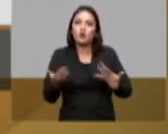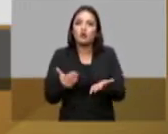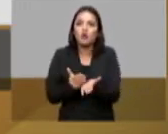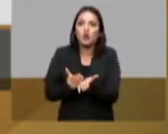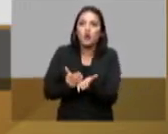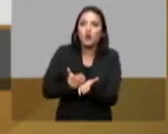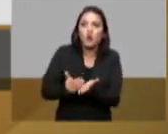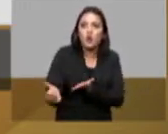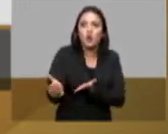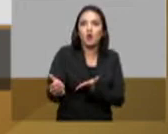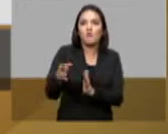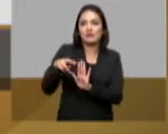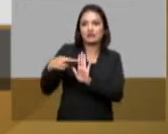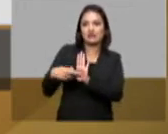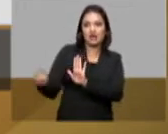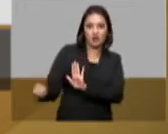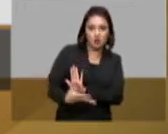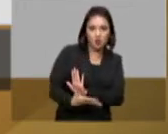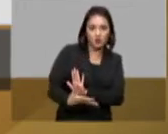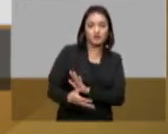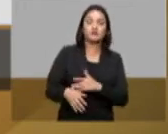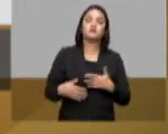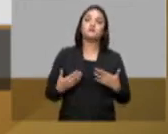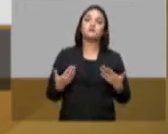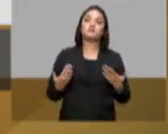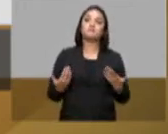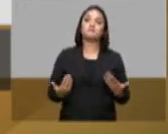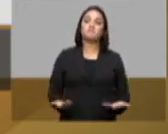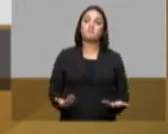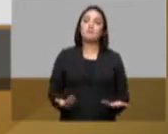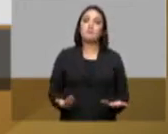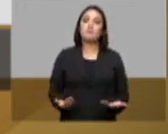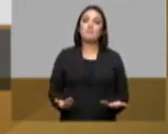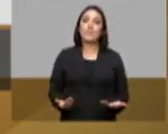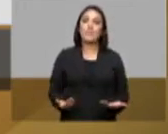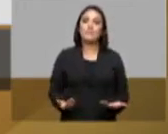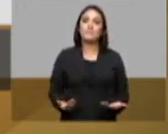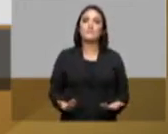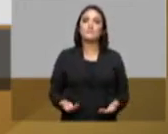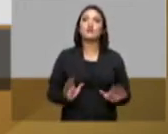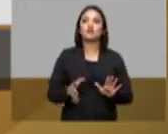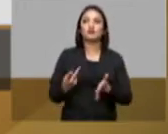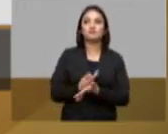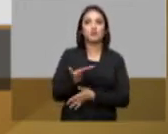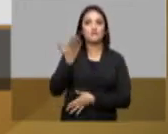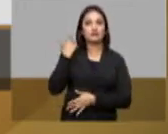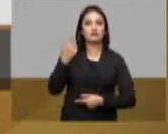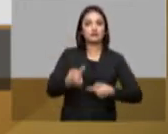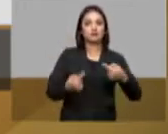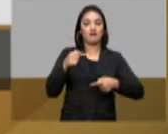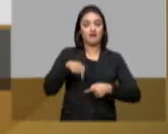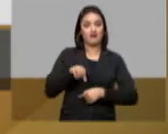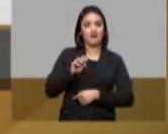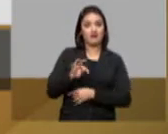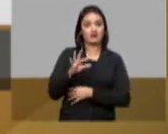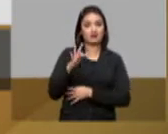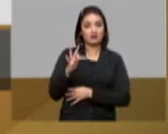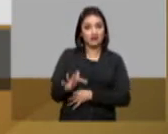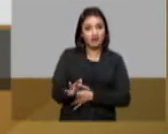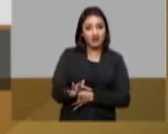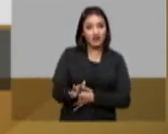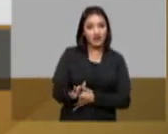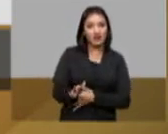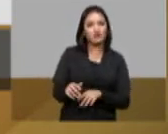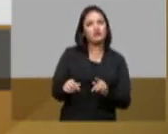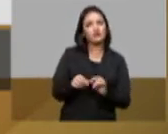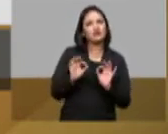inconstitucionalidade de regime especial na ocasião decorrente de guerra fiscal, esse tribunal pleno, entendeu por